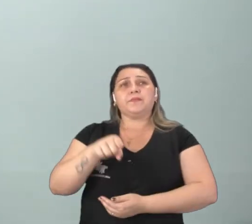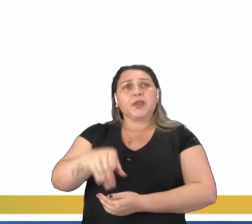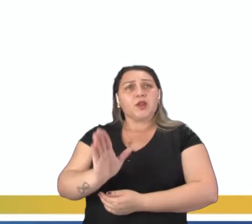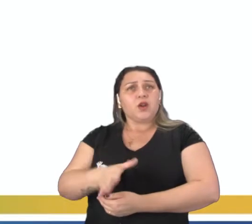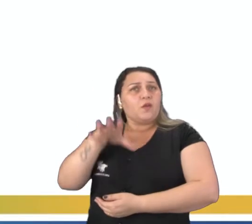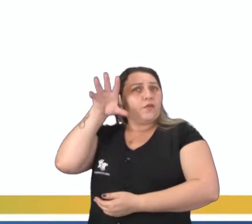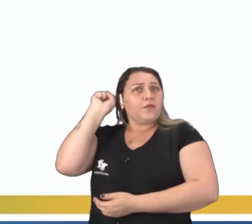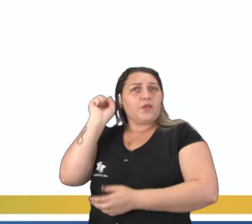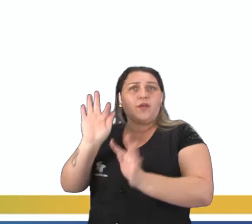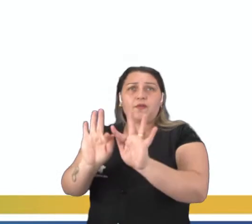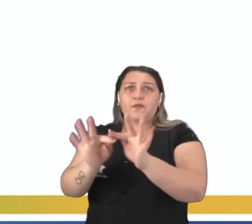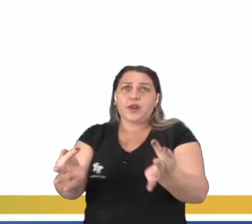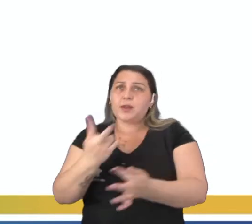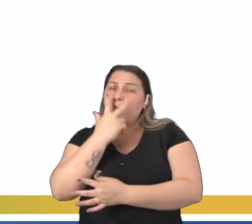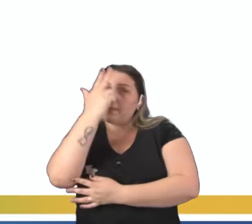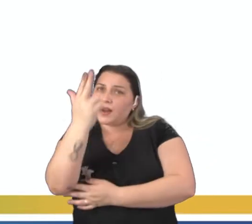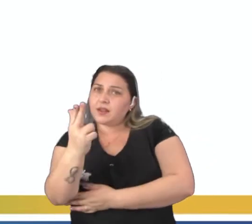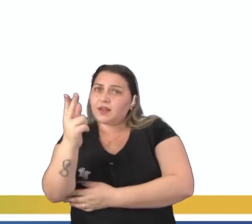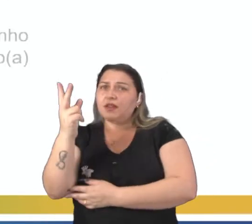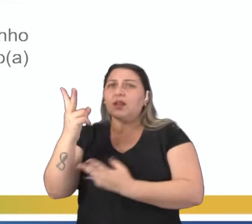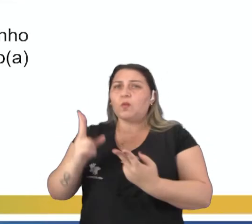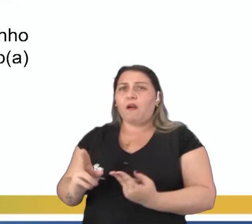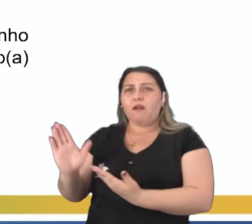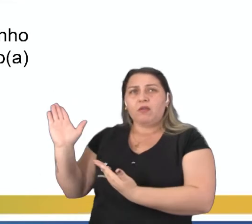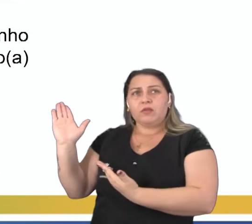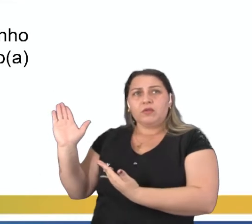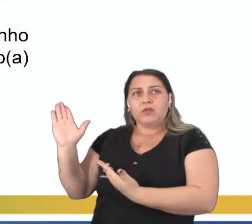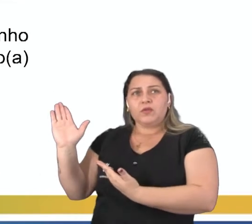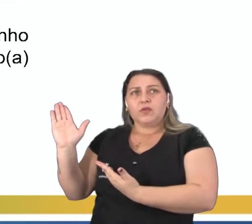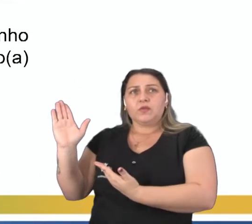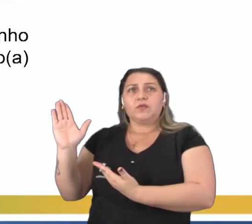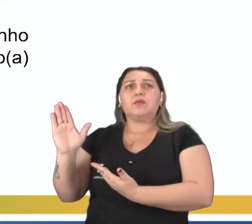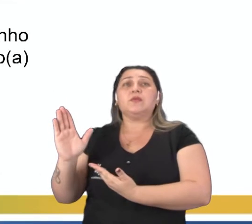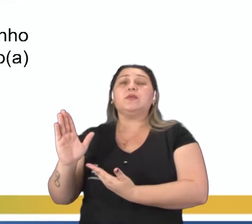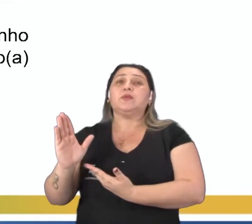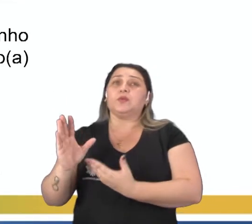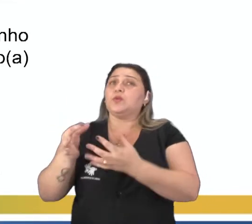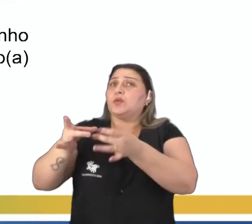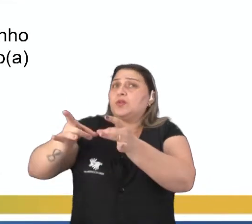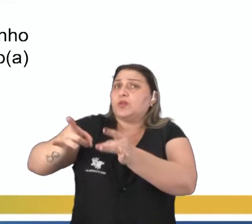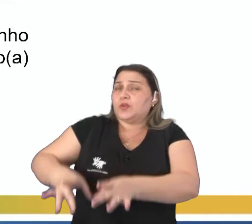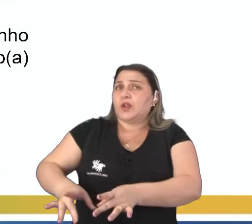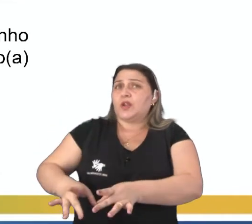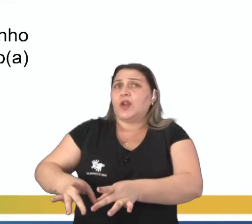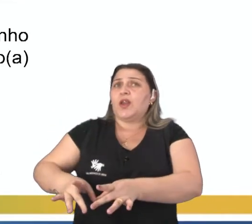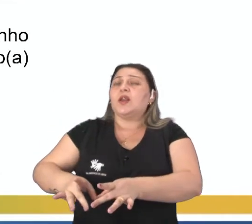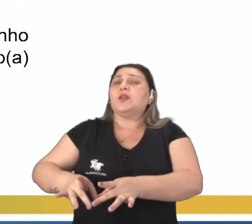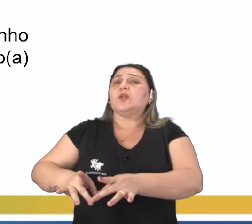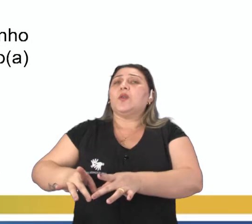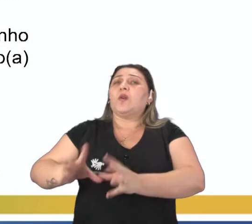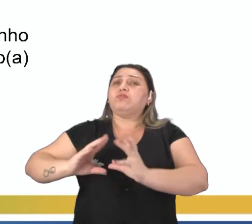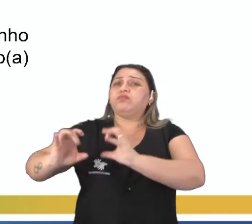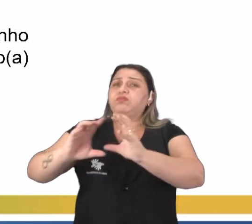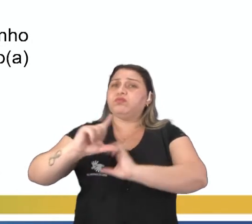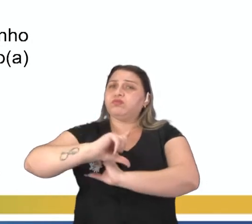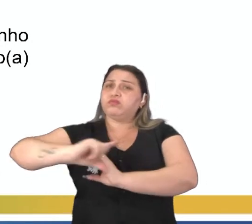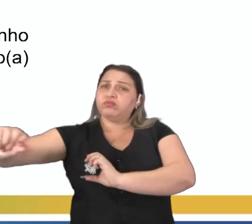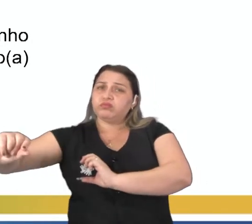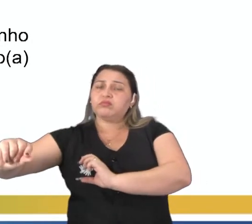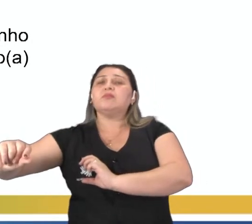já ouviu alguma frase parecida com essa? Quando alguém nos deixa no meio de uma discussão e vai